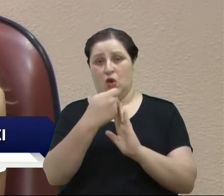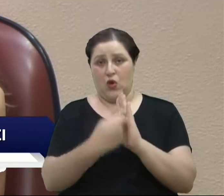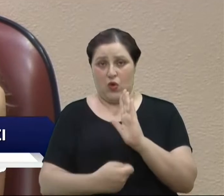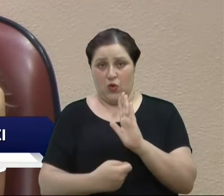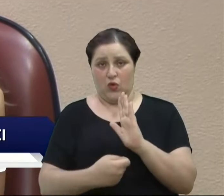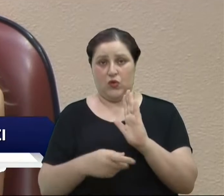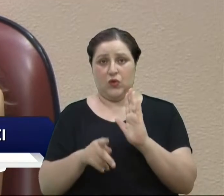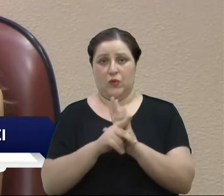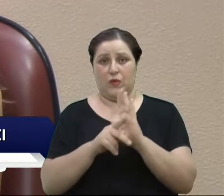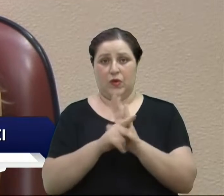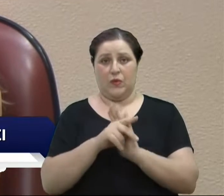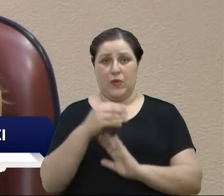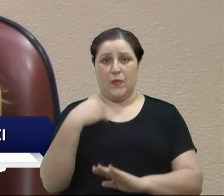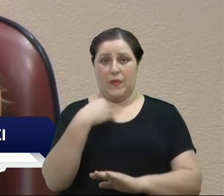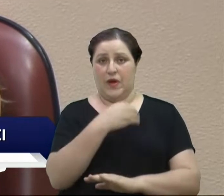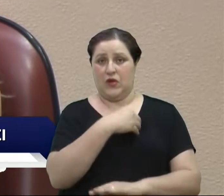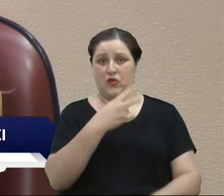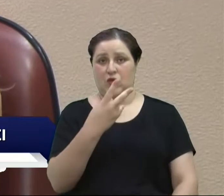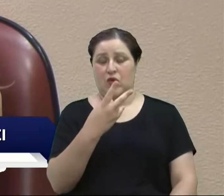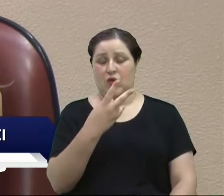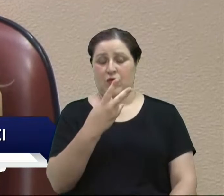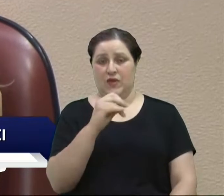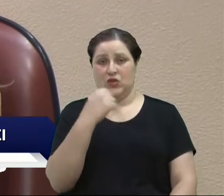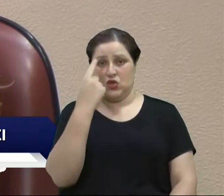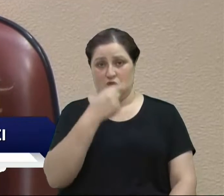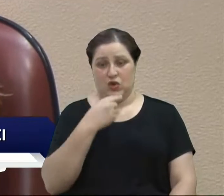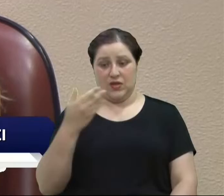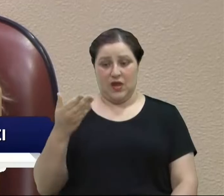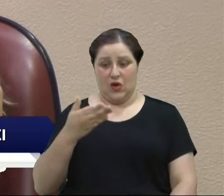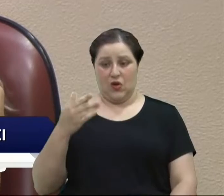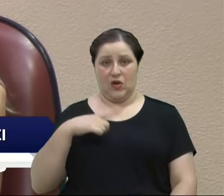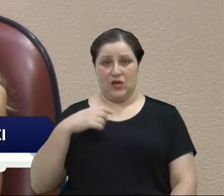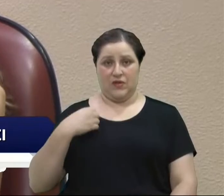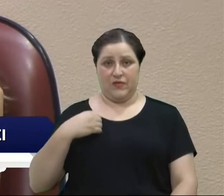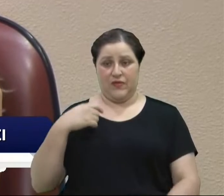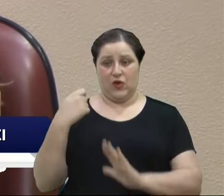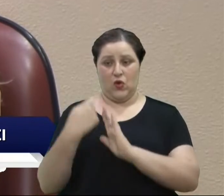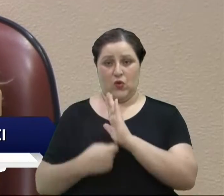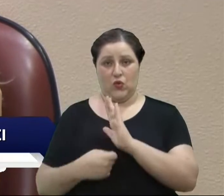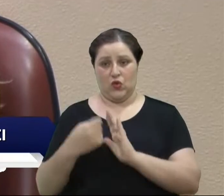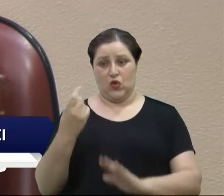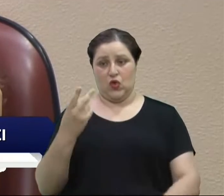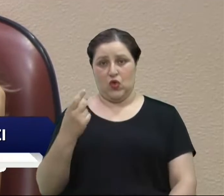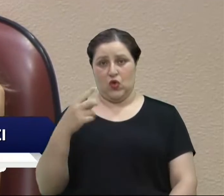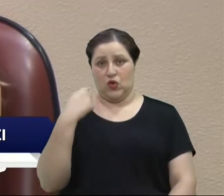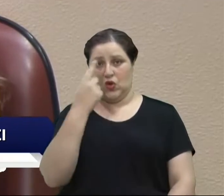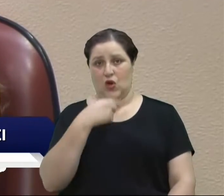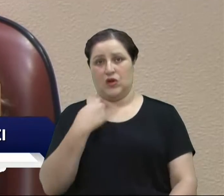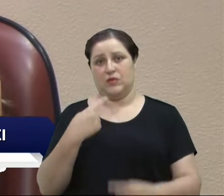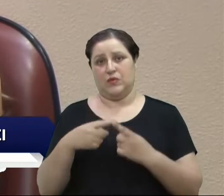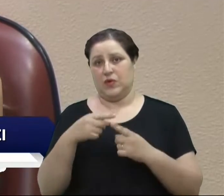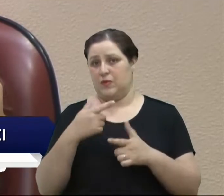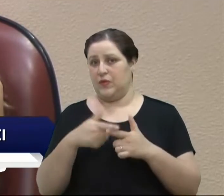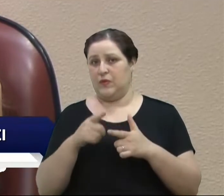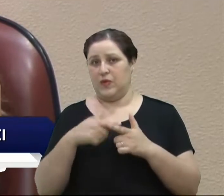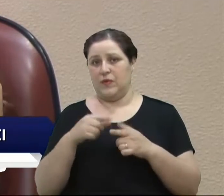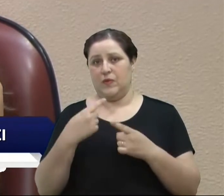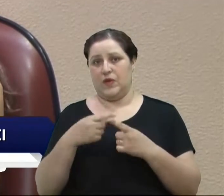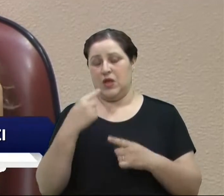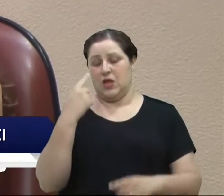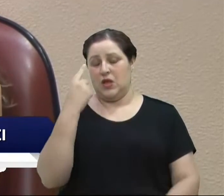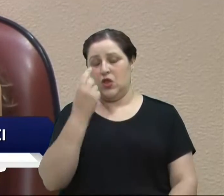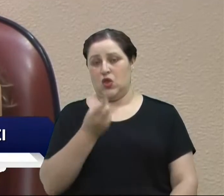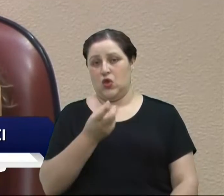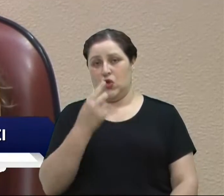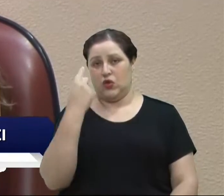vigentes apenas concursos de 12 horas, o que é um grande problema, porque 12 horas não resolve o problema na